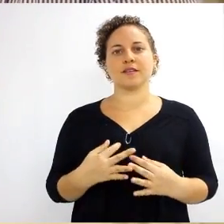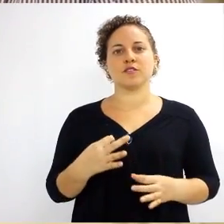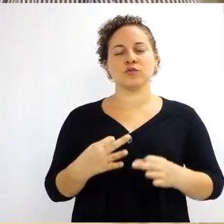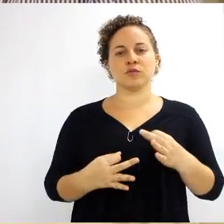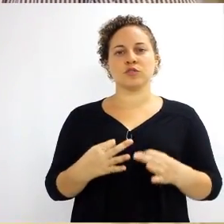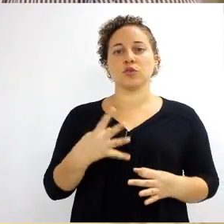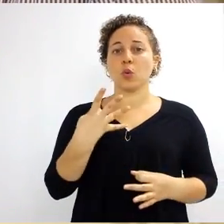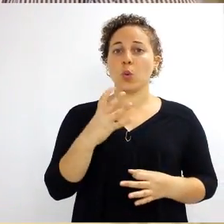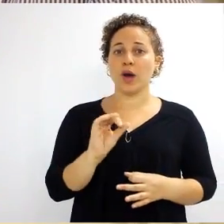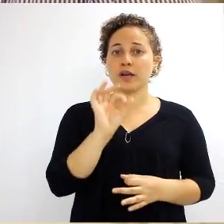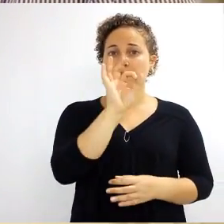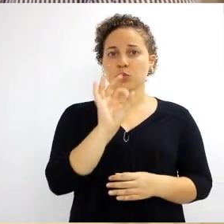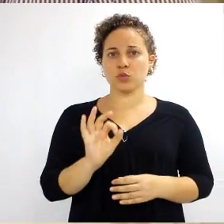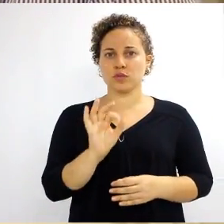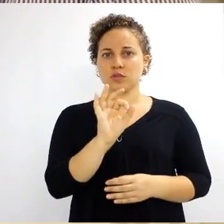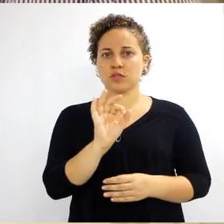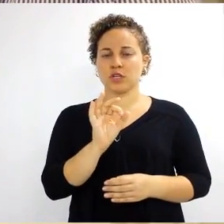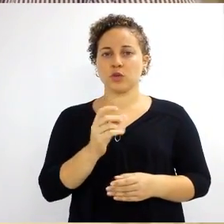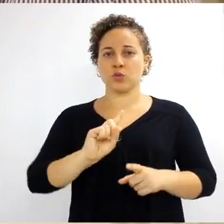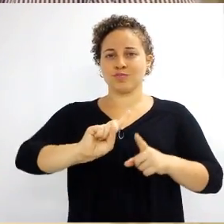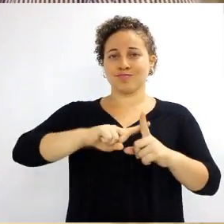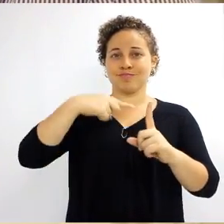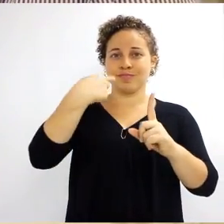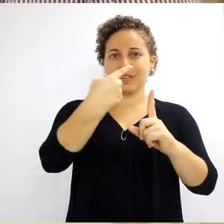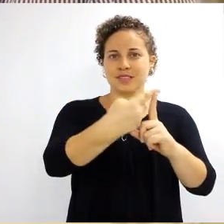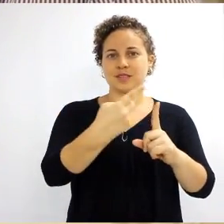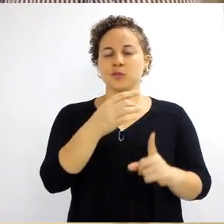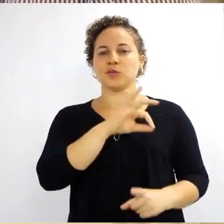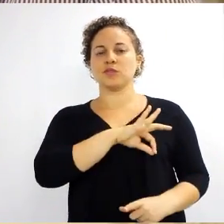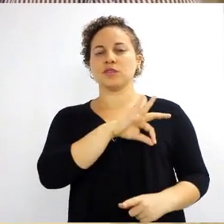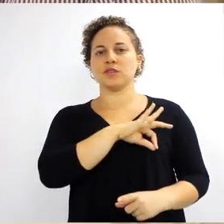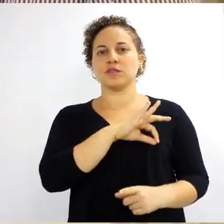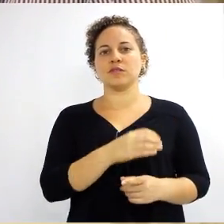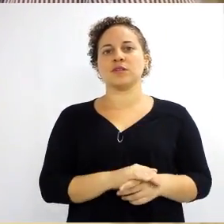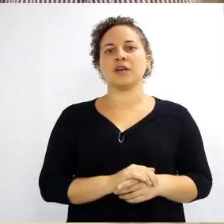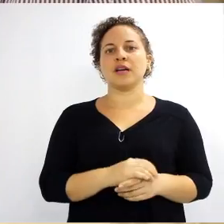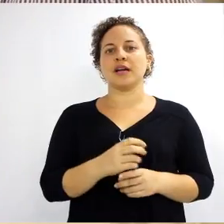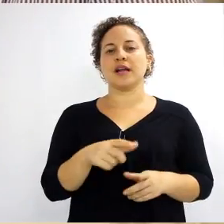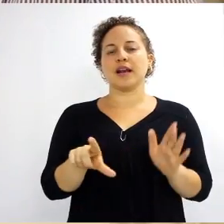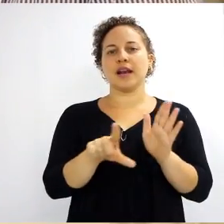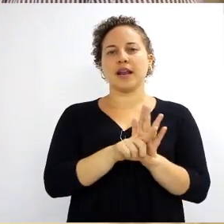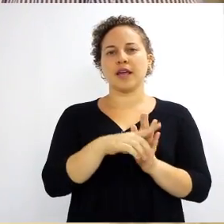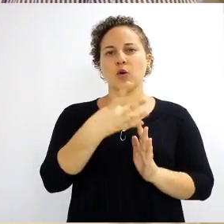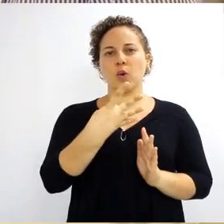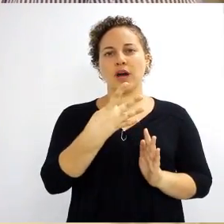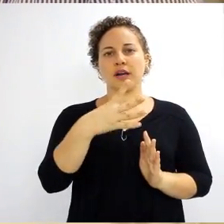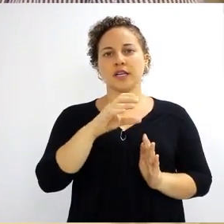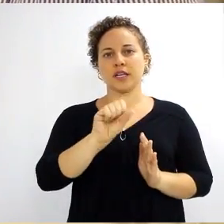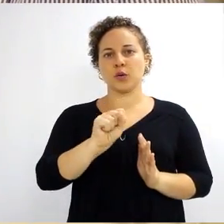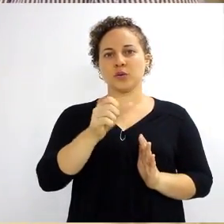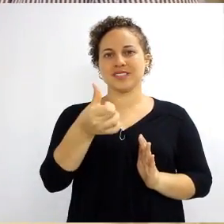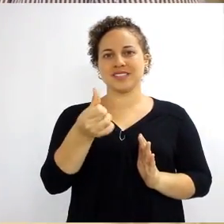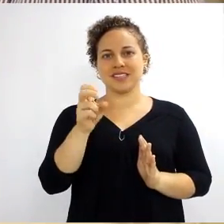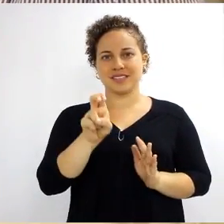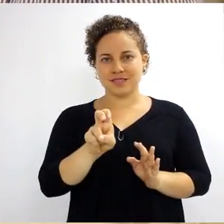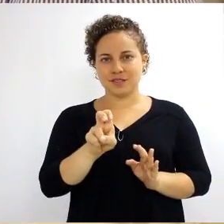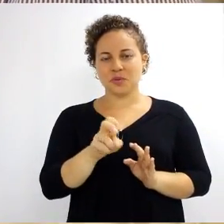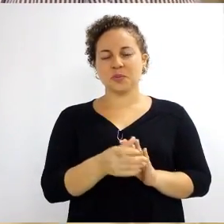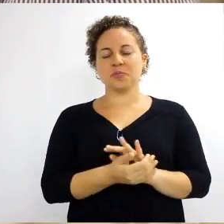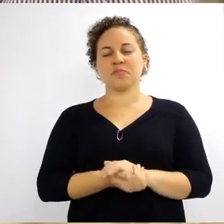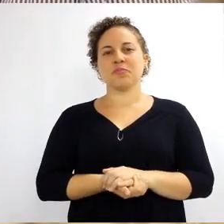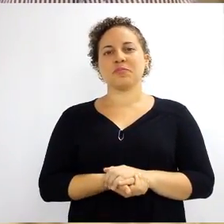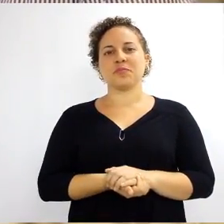40% sobre o seu salário. Isso com base na lei 4860, a lei 48, 65. Levando em